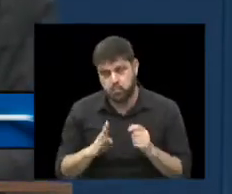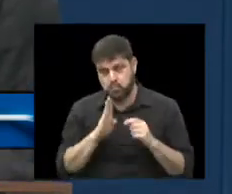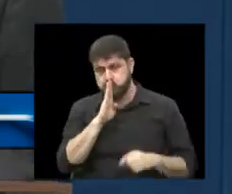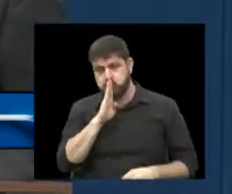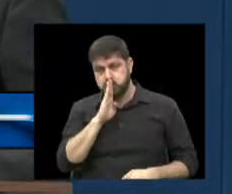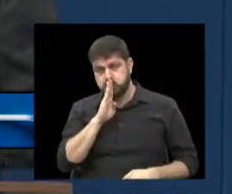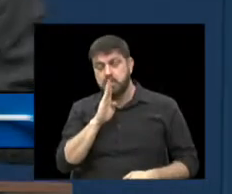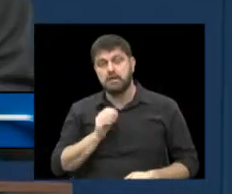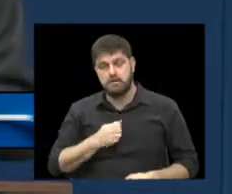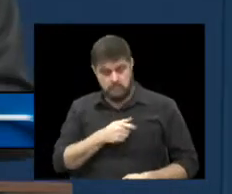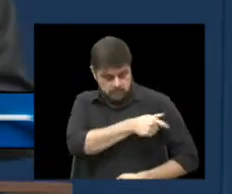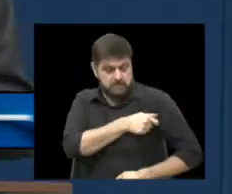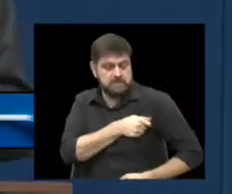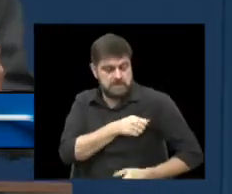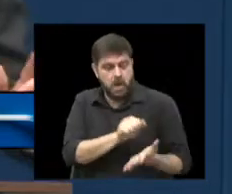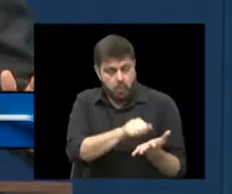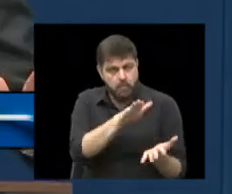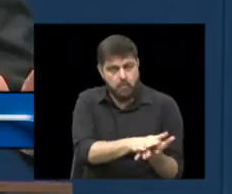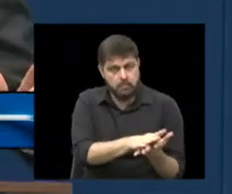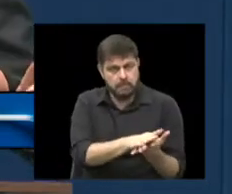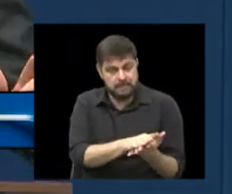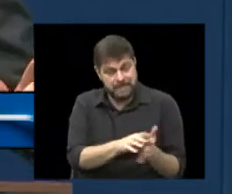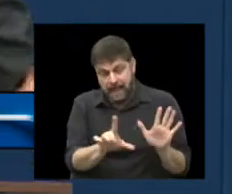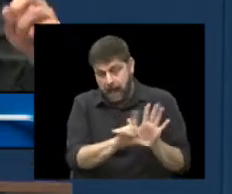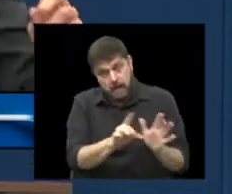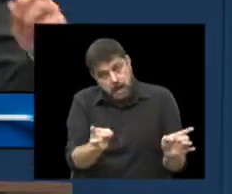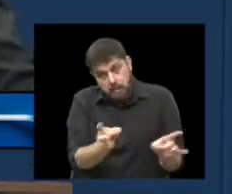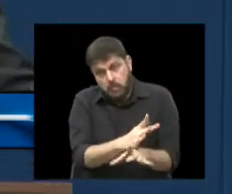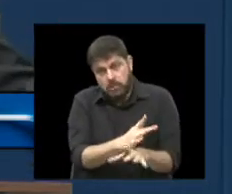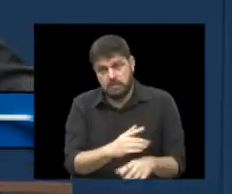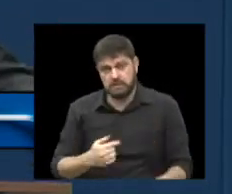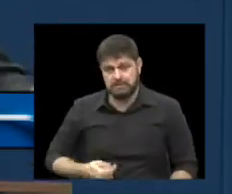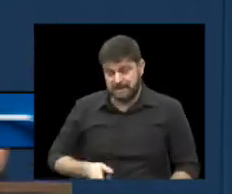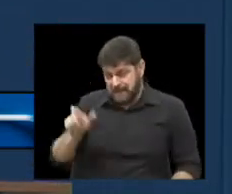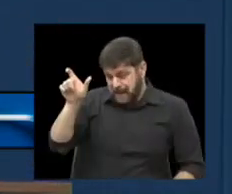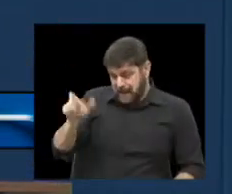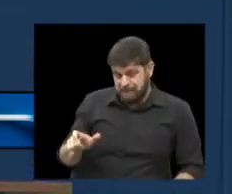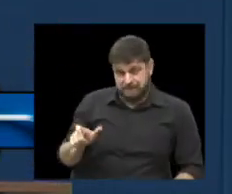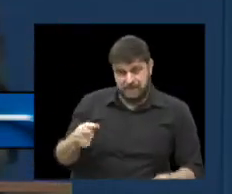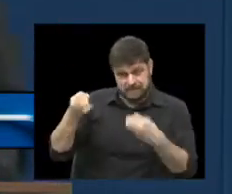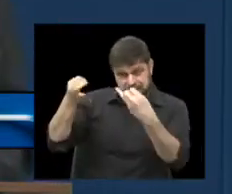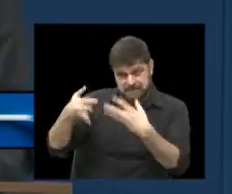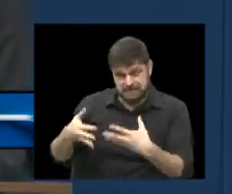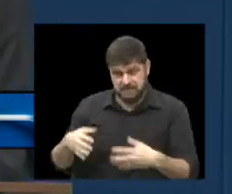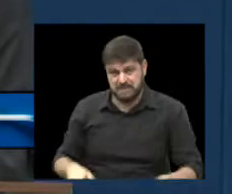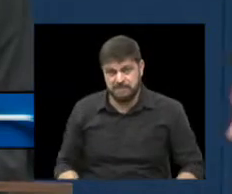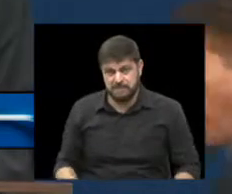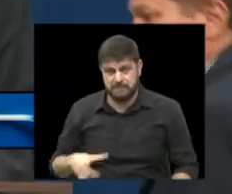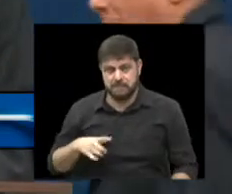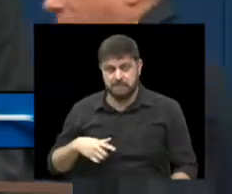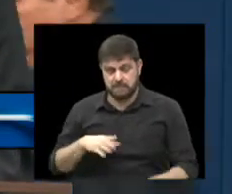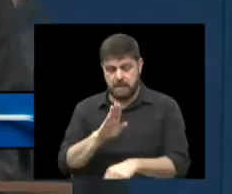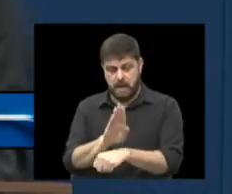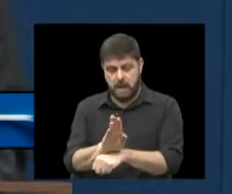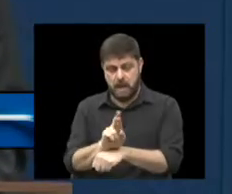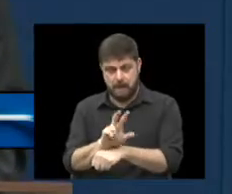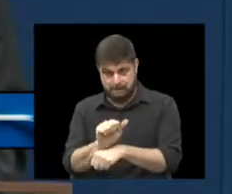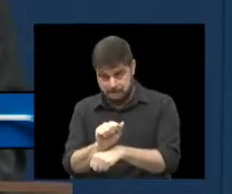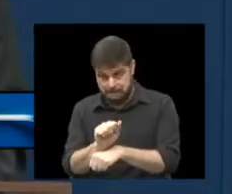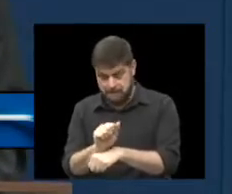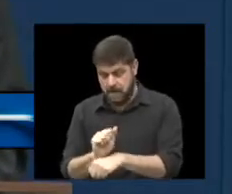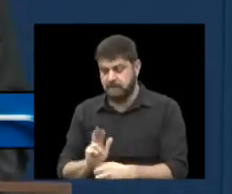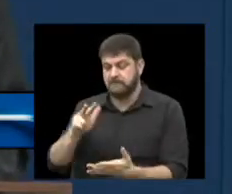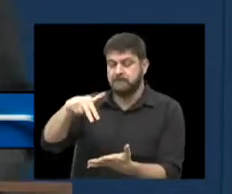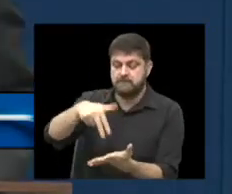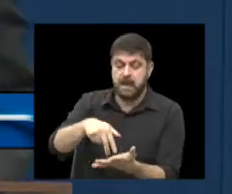outra, a partir do momento em que você diz, inclusive, que só iremos nos bares que tem